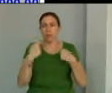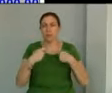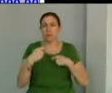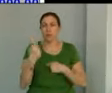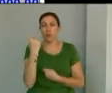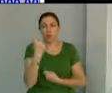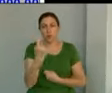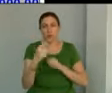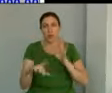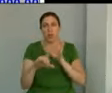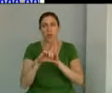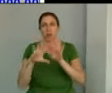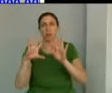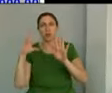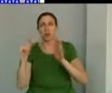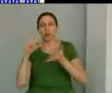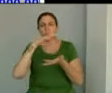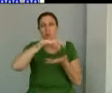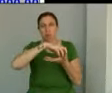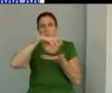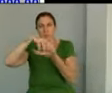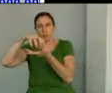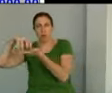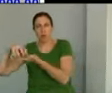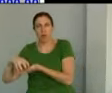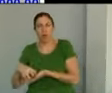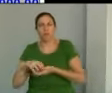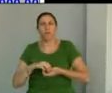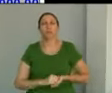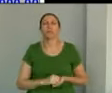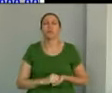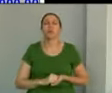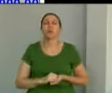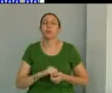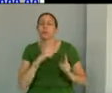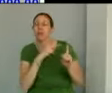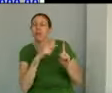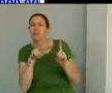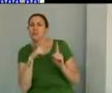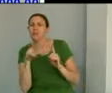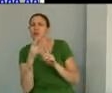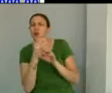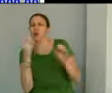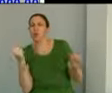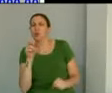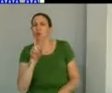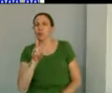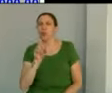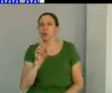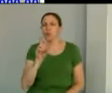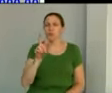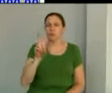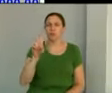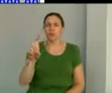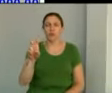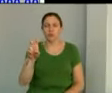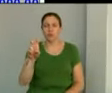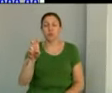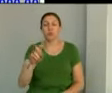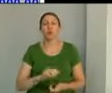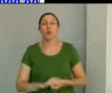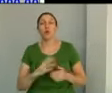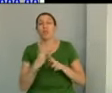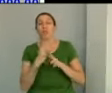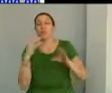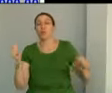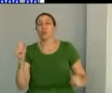os entes. Então, nós estamos estimando para 2025 uma receita do município de 560 milhões. Então,